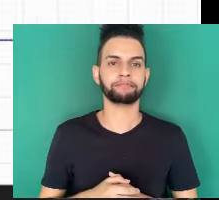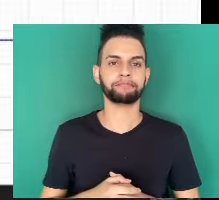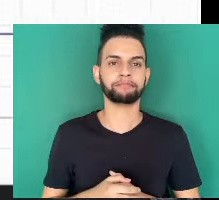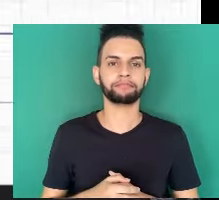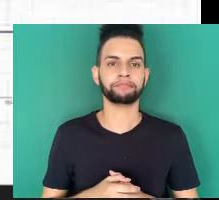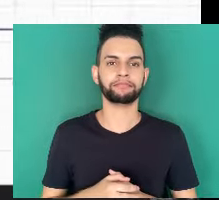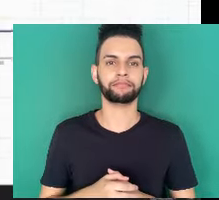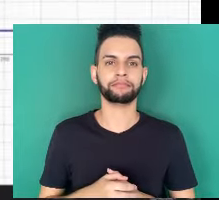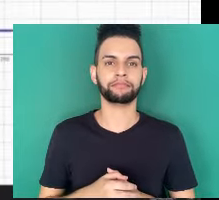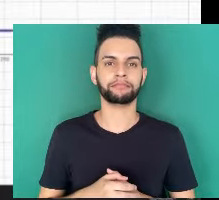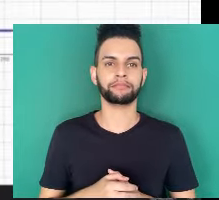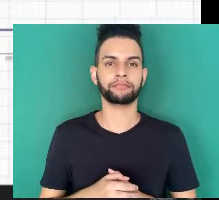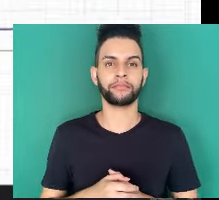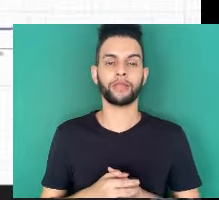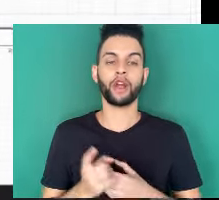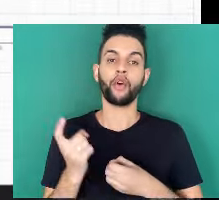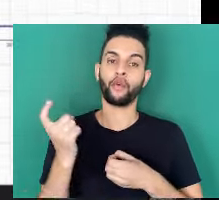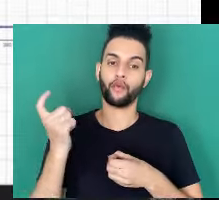bem,